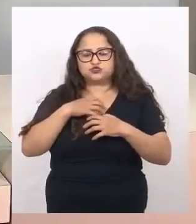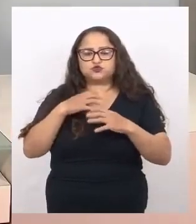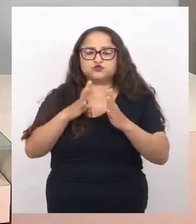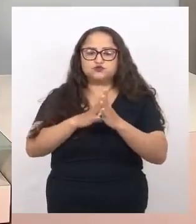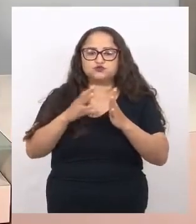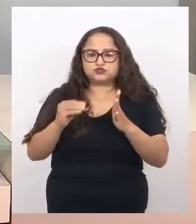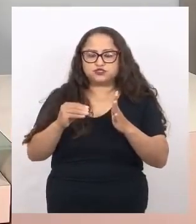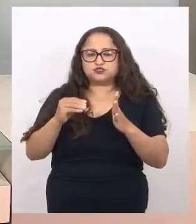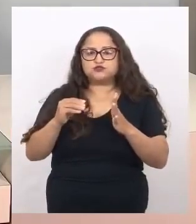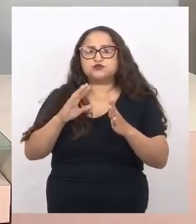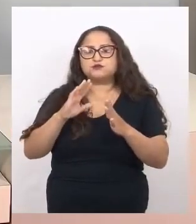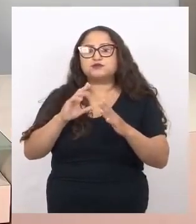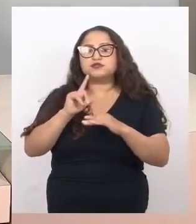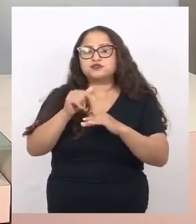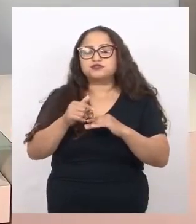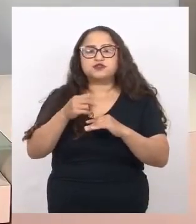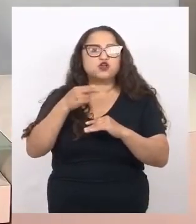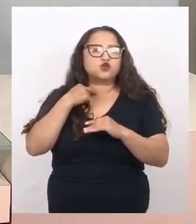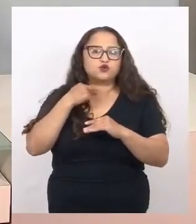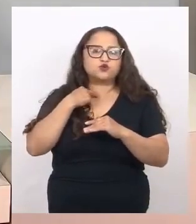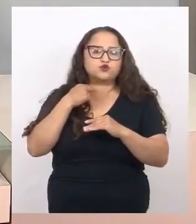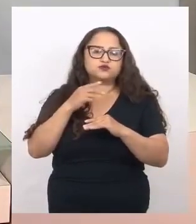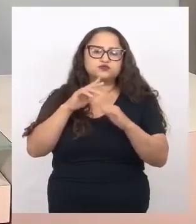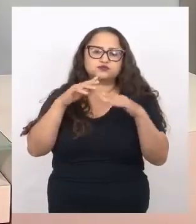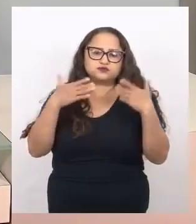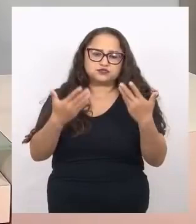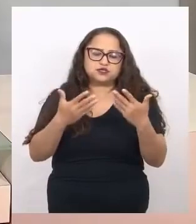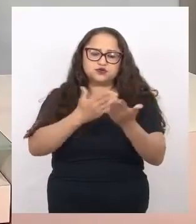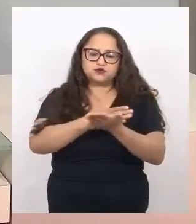fazer a atribuição inicial desses docentes.